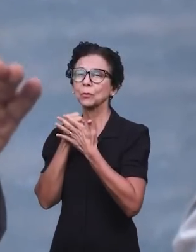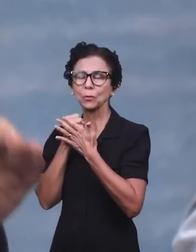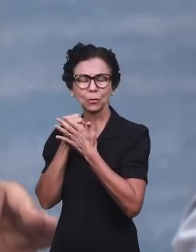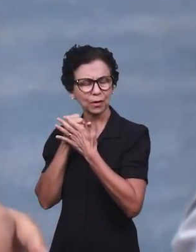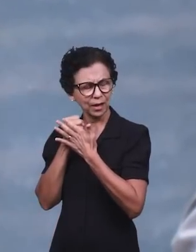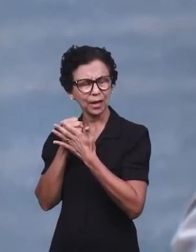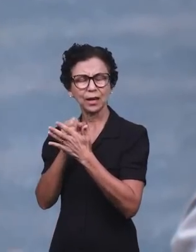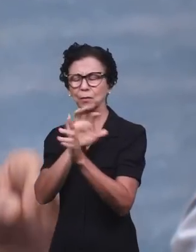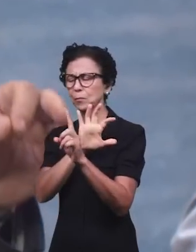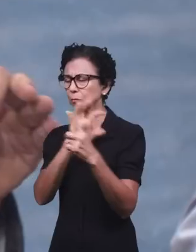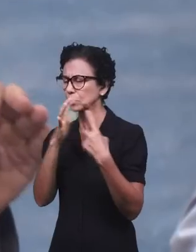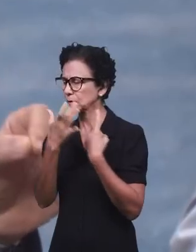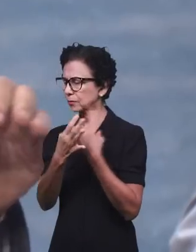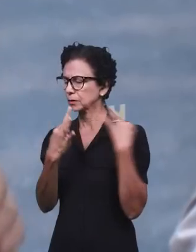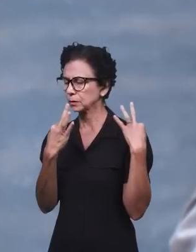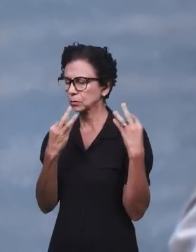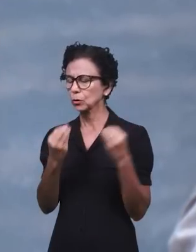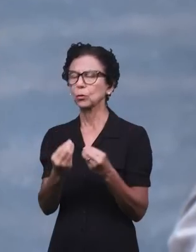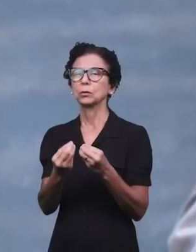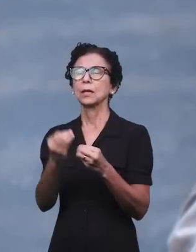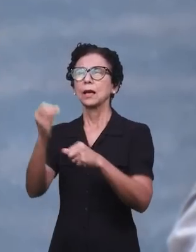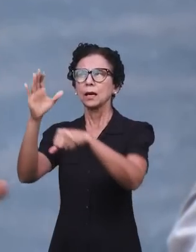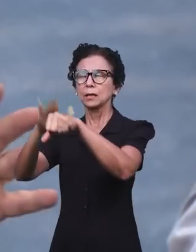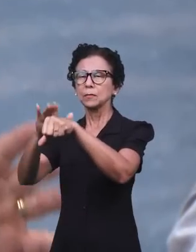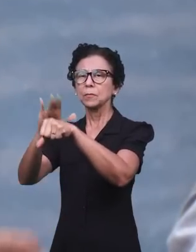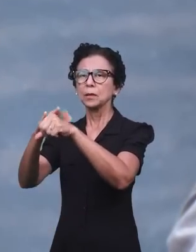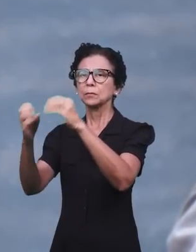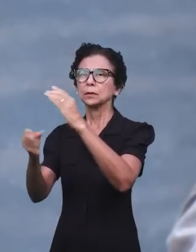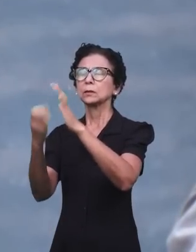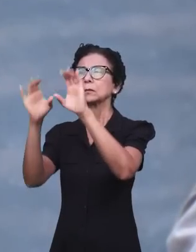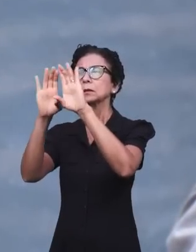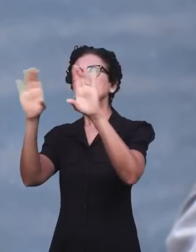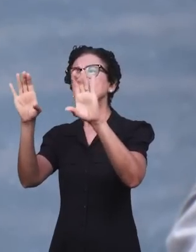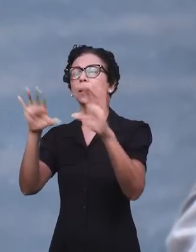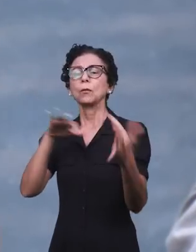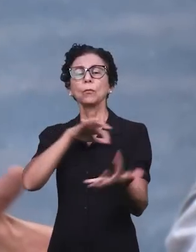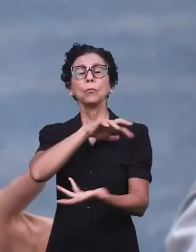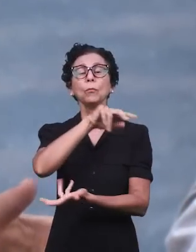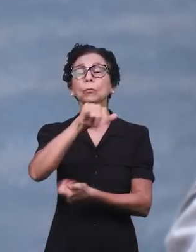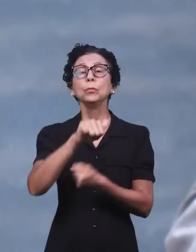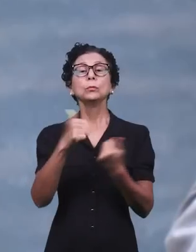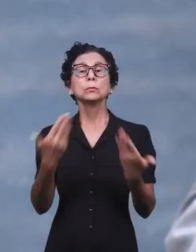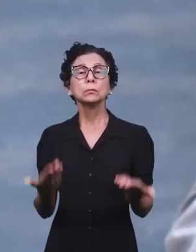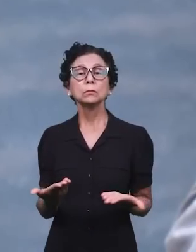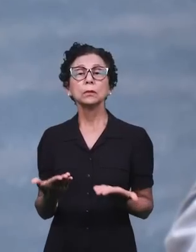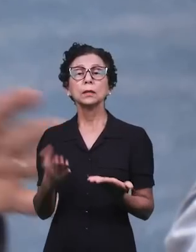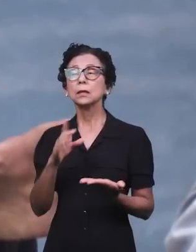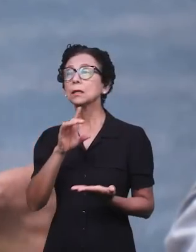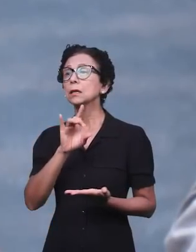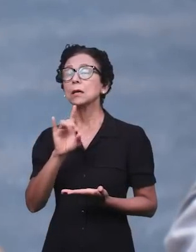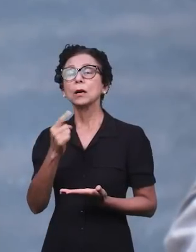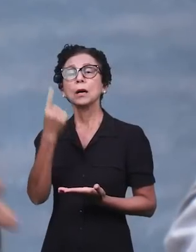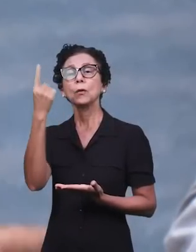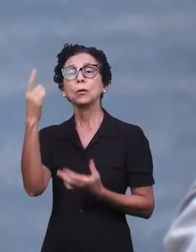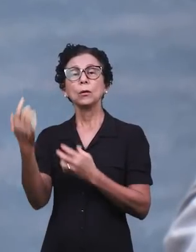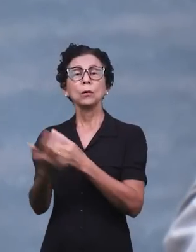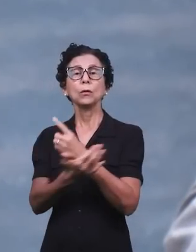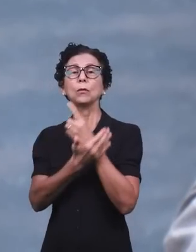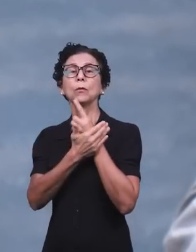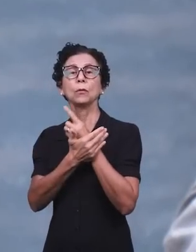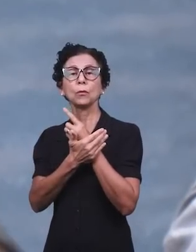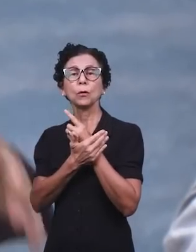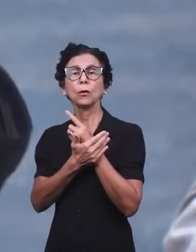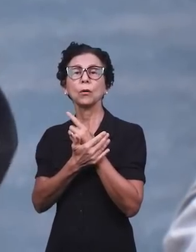socorro vem do Senhor que fez os céus e a terra. Ele é o nosso socorro, ele é o nosso abrigo. Pronto, você sabe para onde